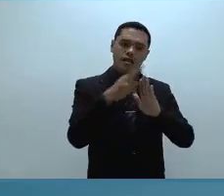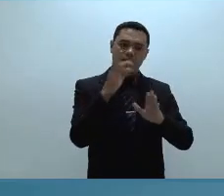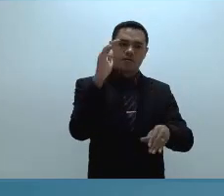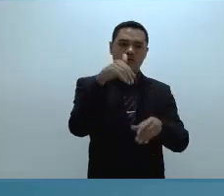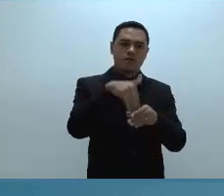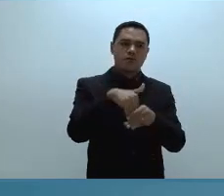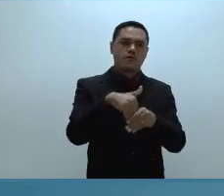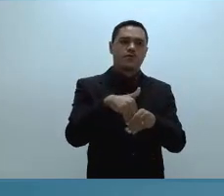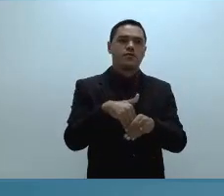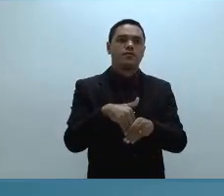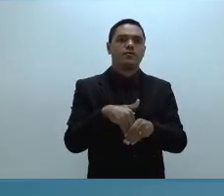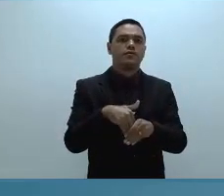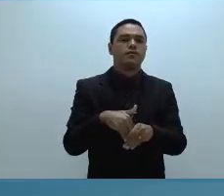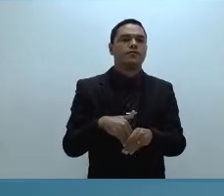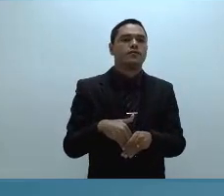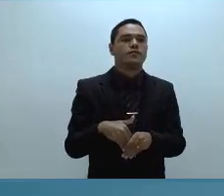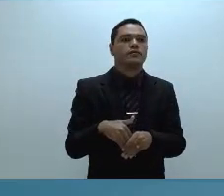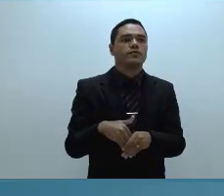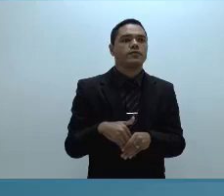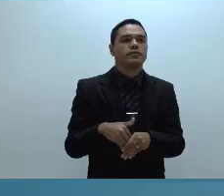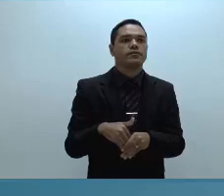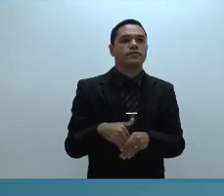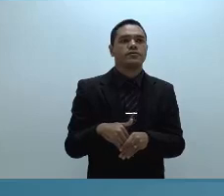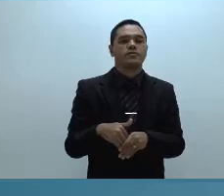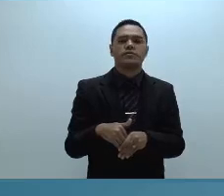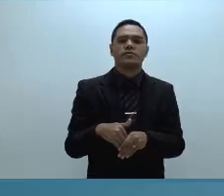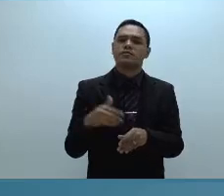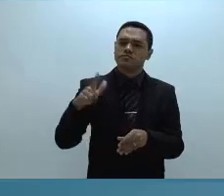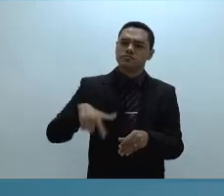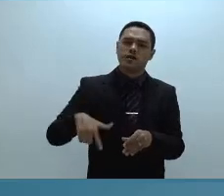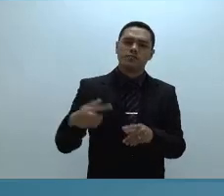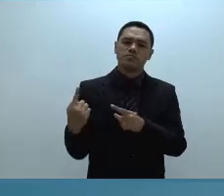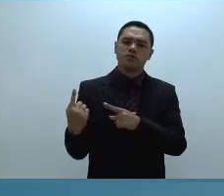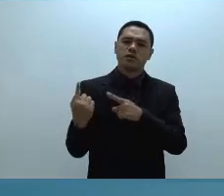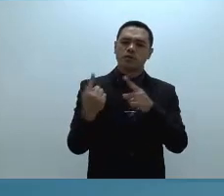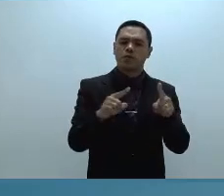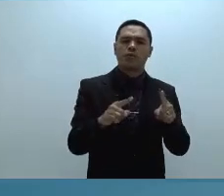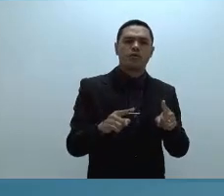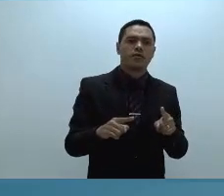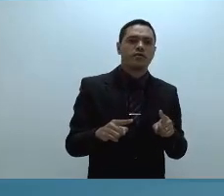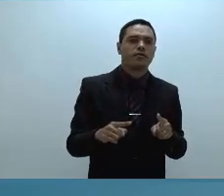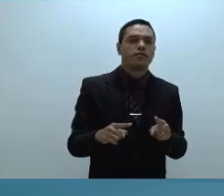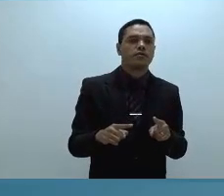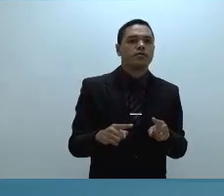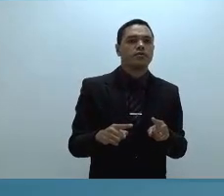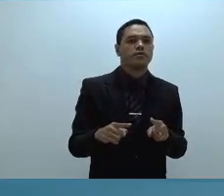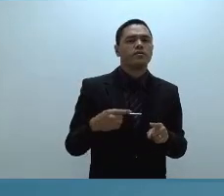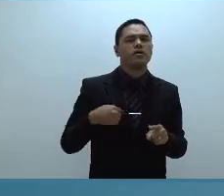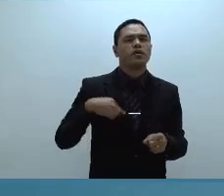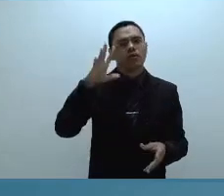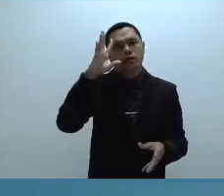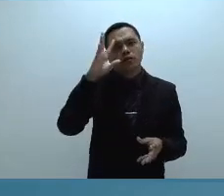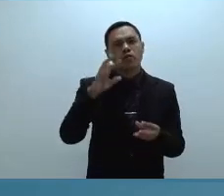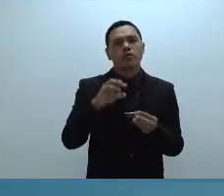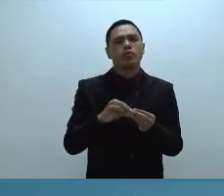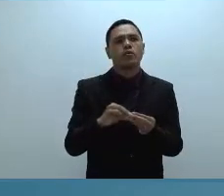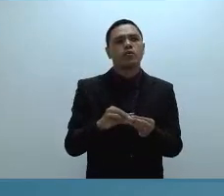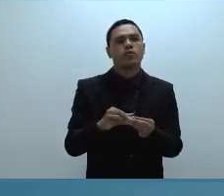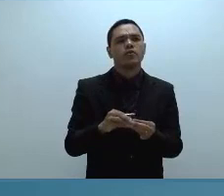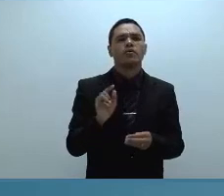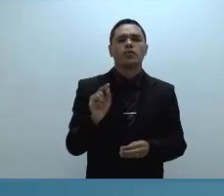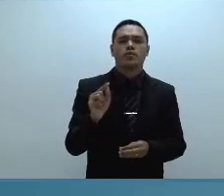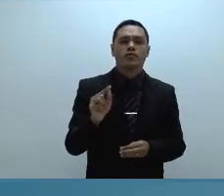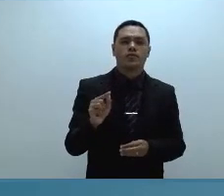agora ele rebatendo o voto vista, eu cheguei à conclusão de